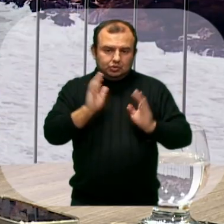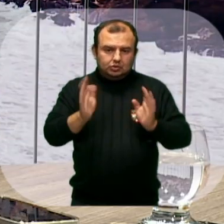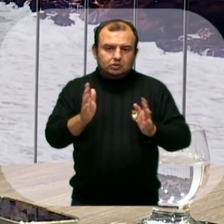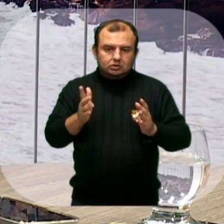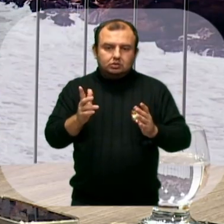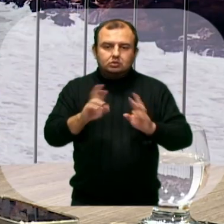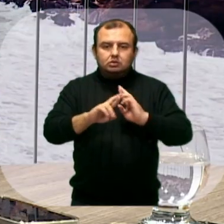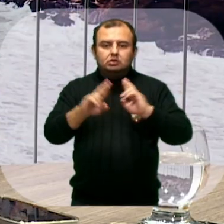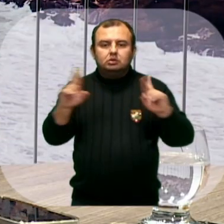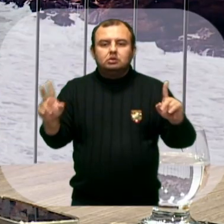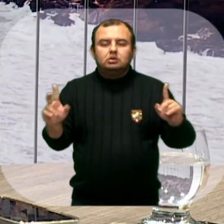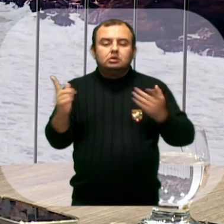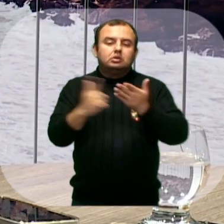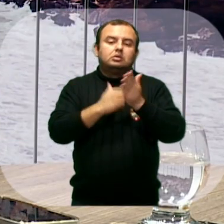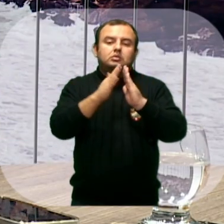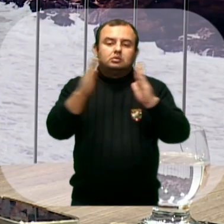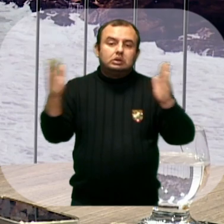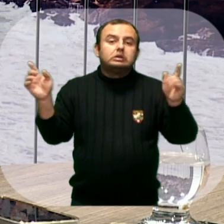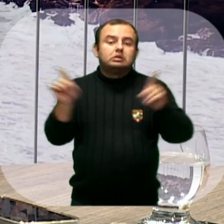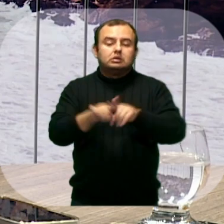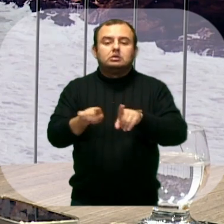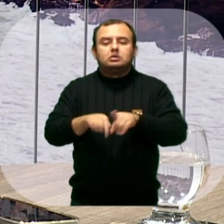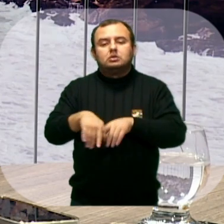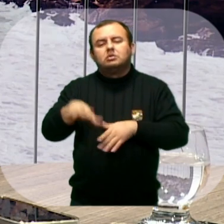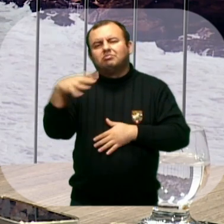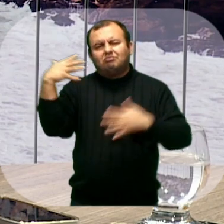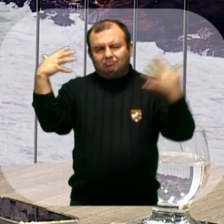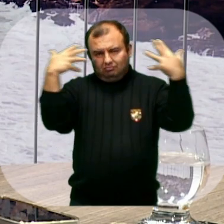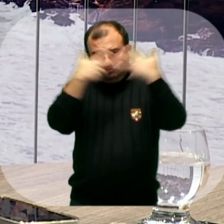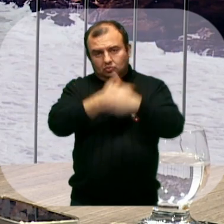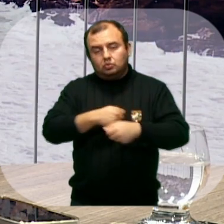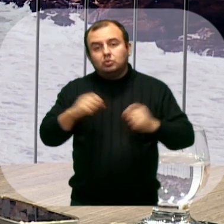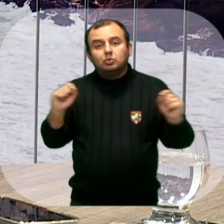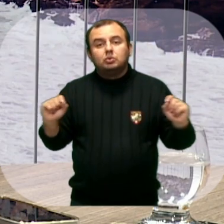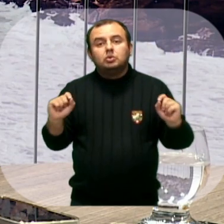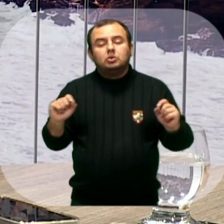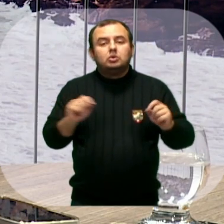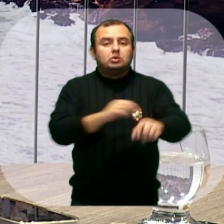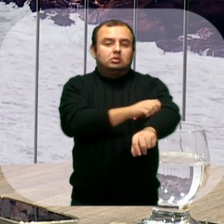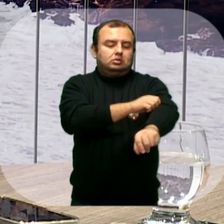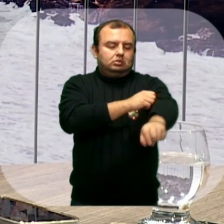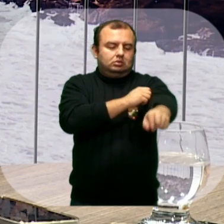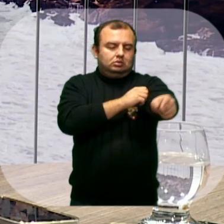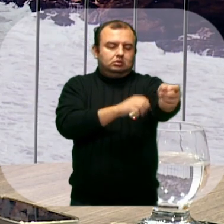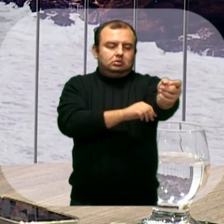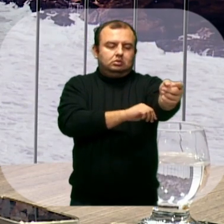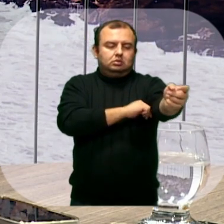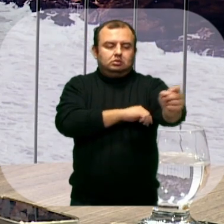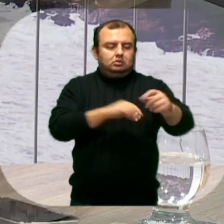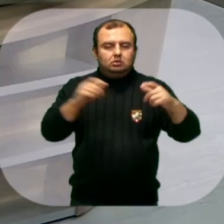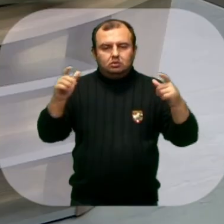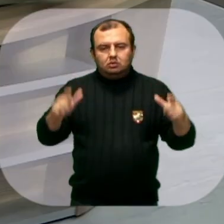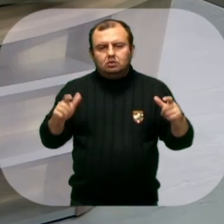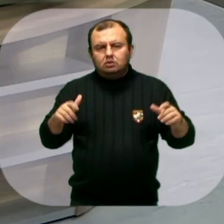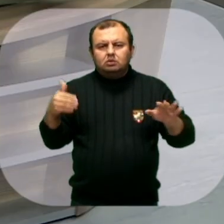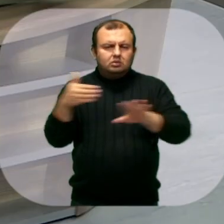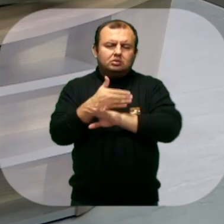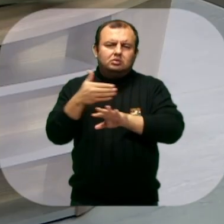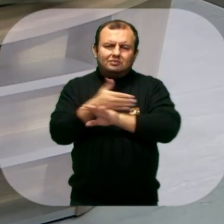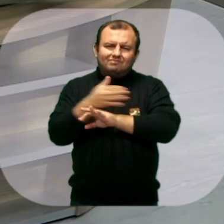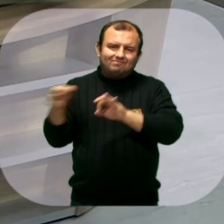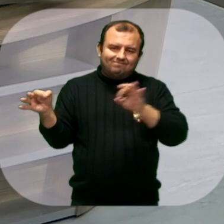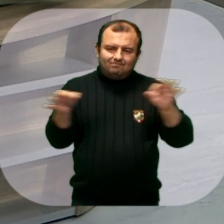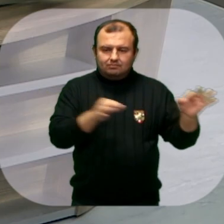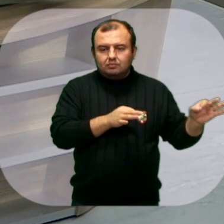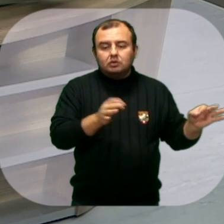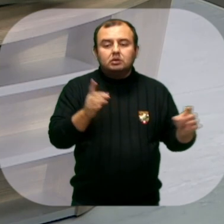esse diferencial na biblioteca. E o que é mais bonito é que a biblioteca agora é um lugar muito frequentado.